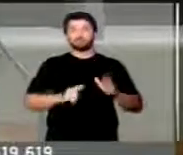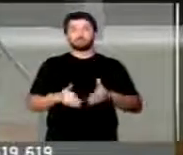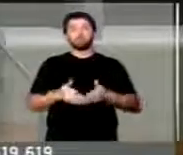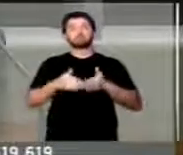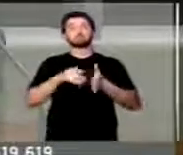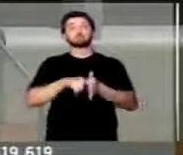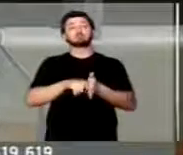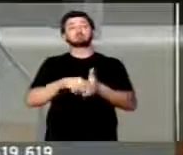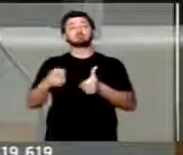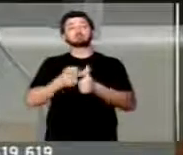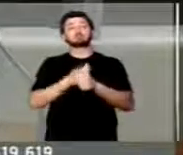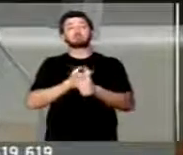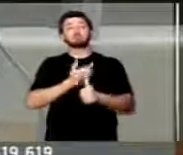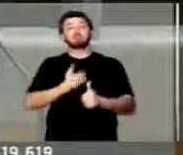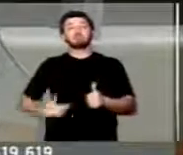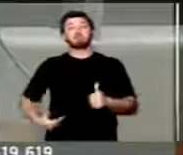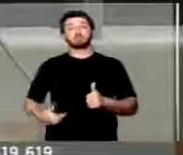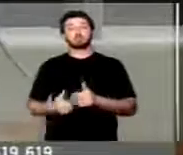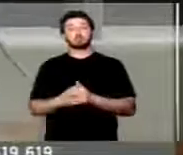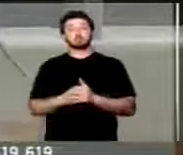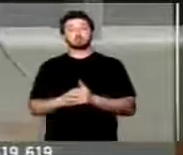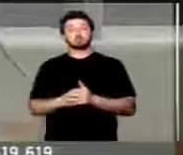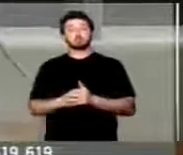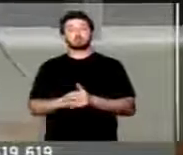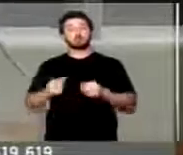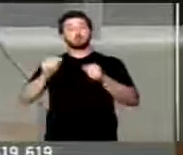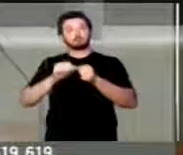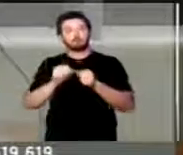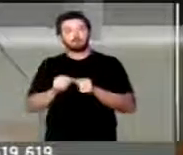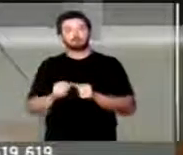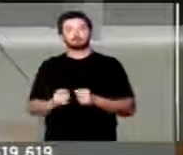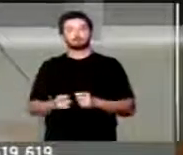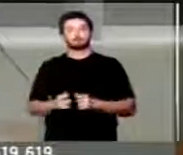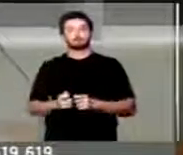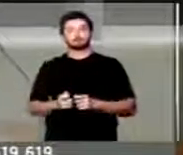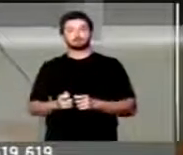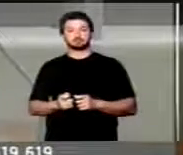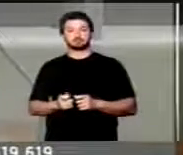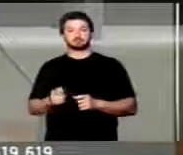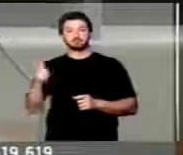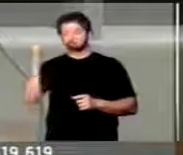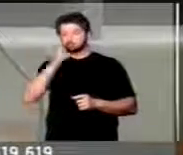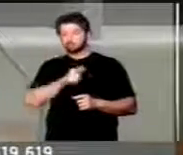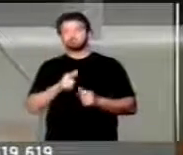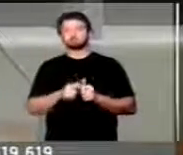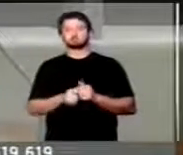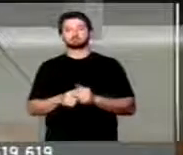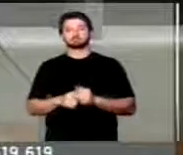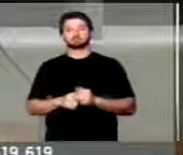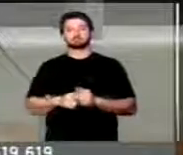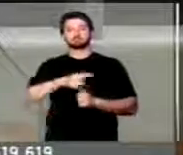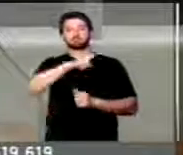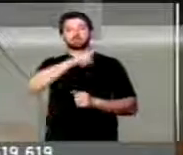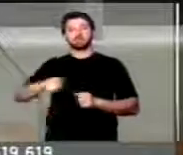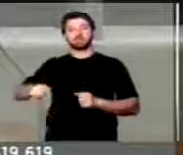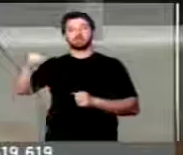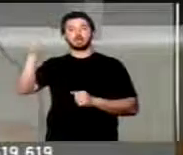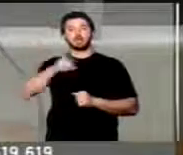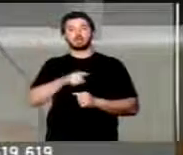uma auditoria da dívida pública e o fez, e conseguiu cancelar